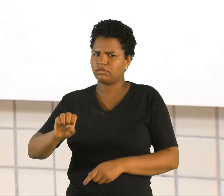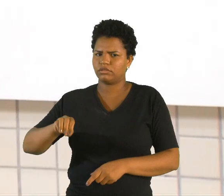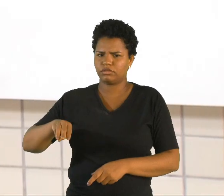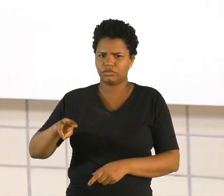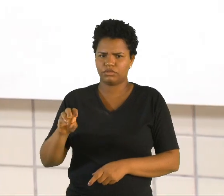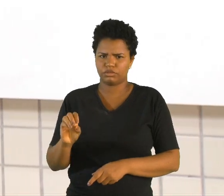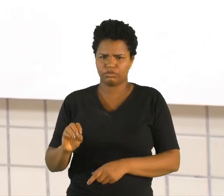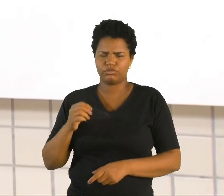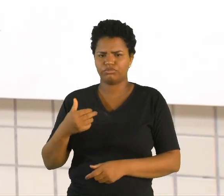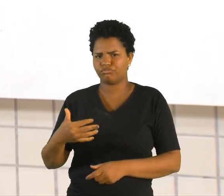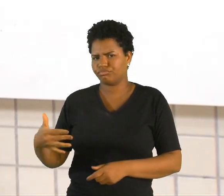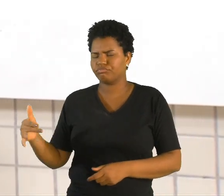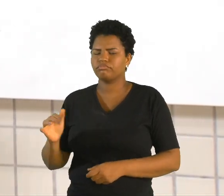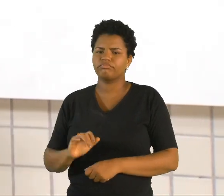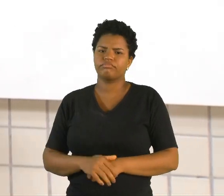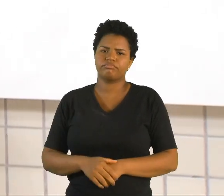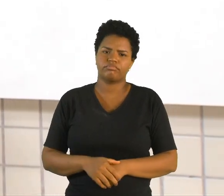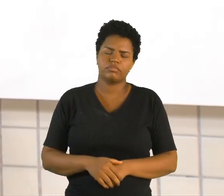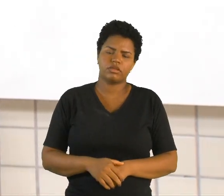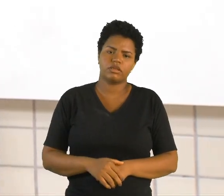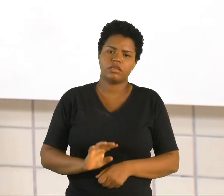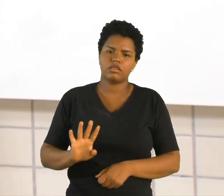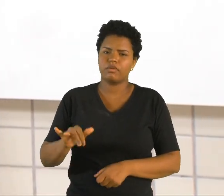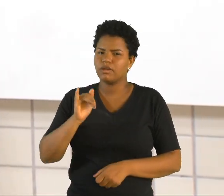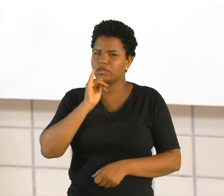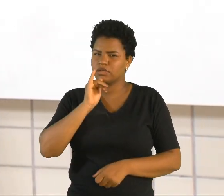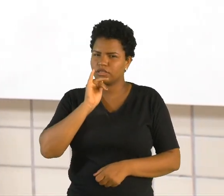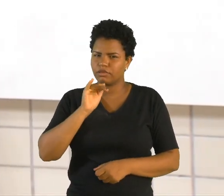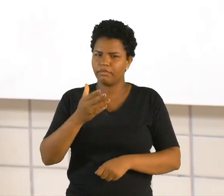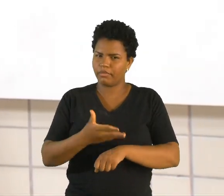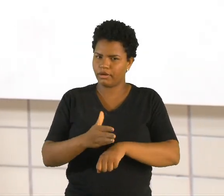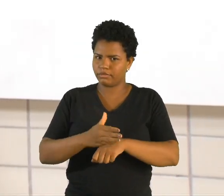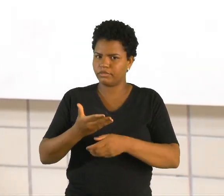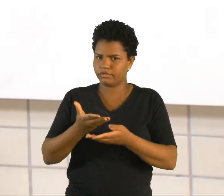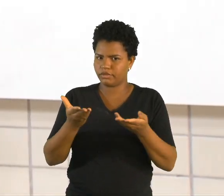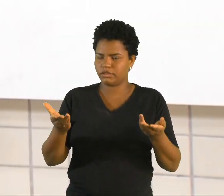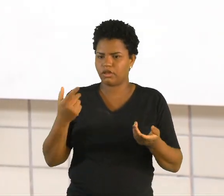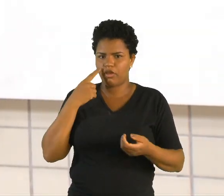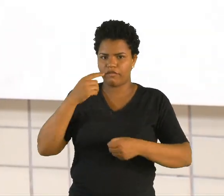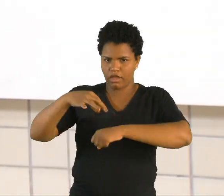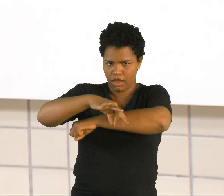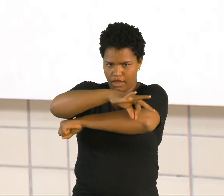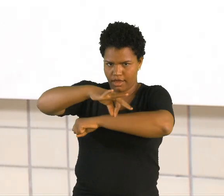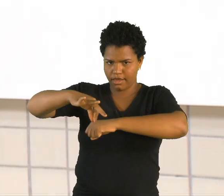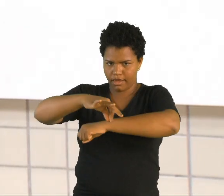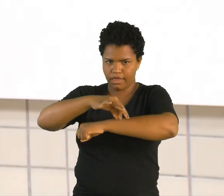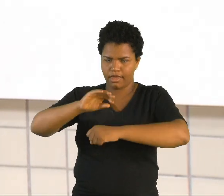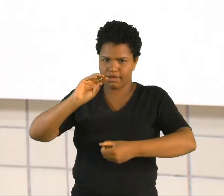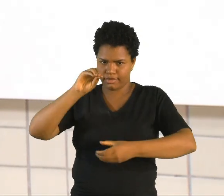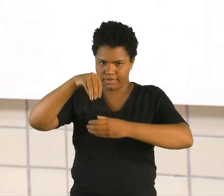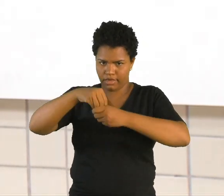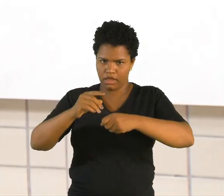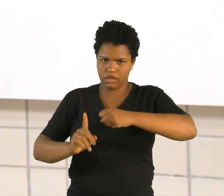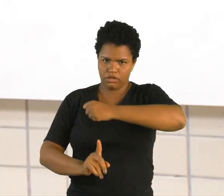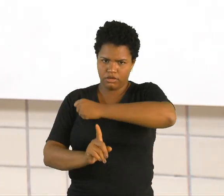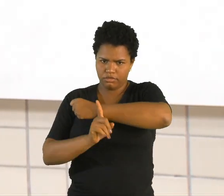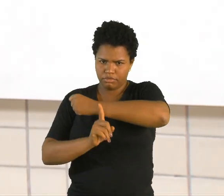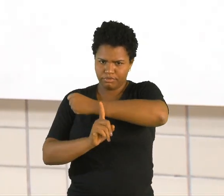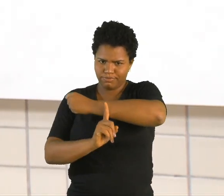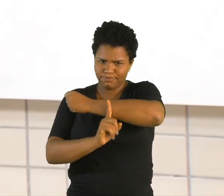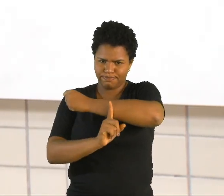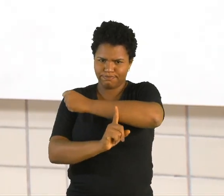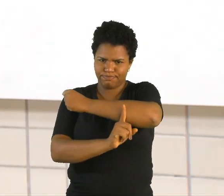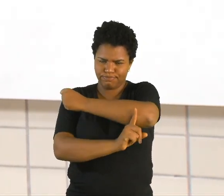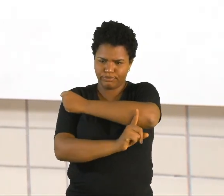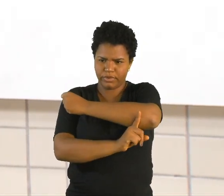prático para vocês. Verificando essa régua aqui, ó, vamos ver essa régua aqui. Dentro dessa régua, olha só, você